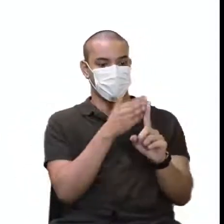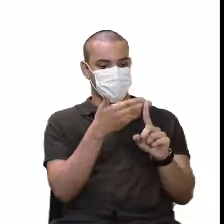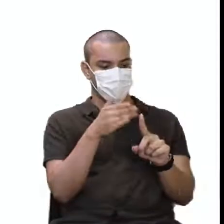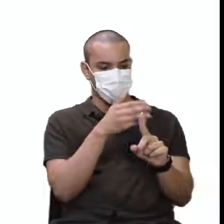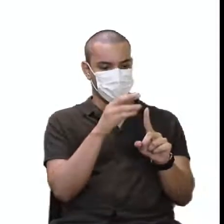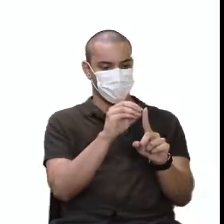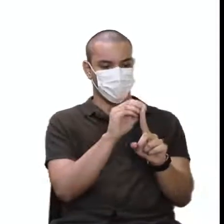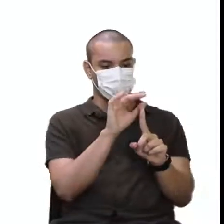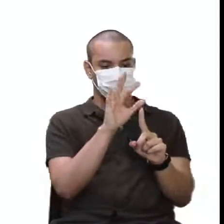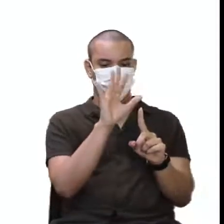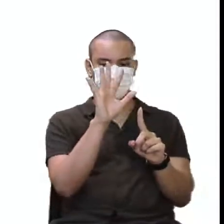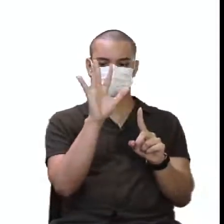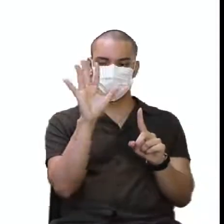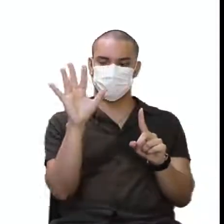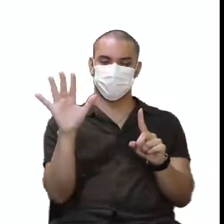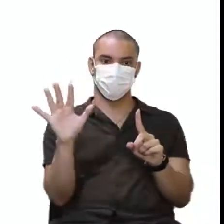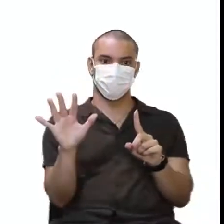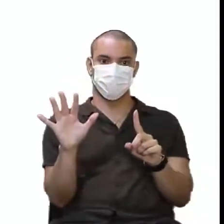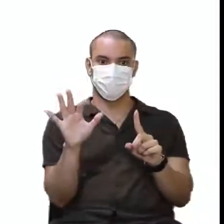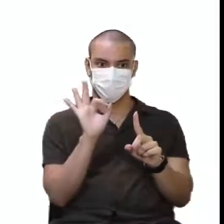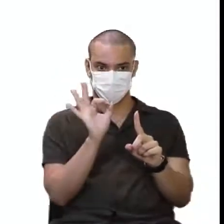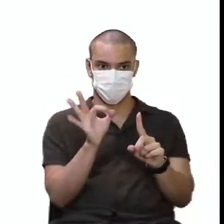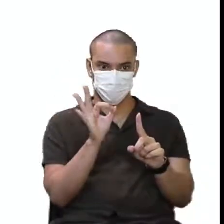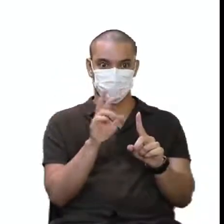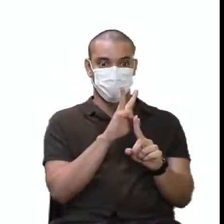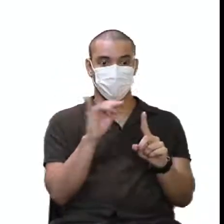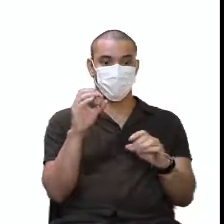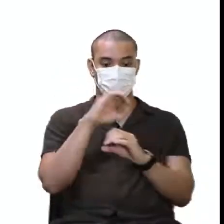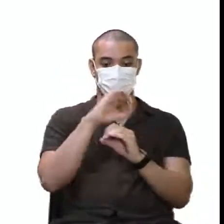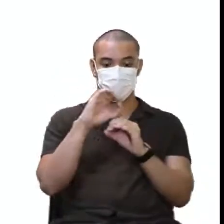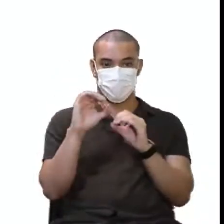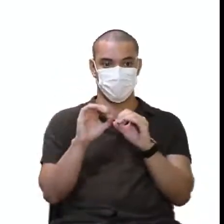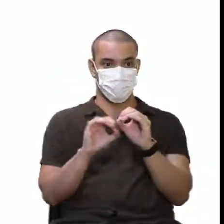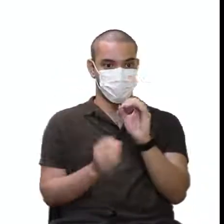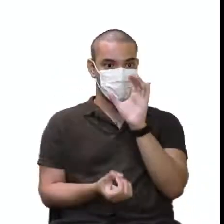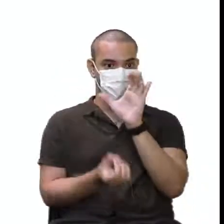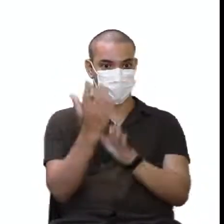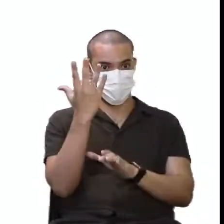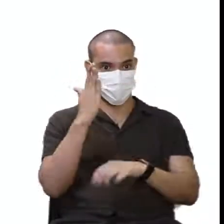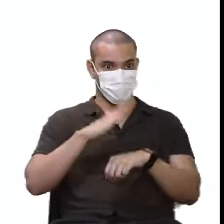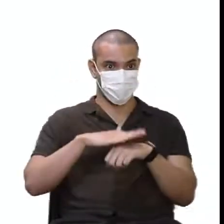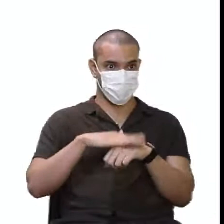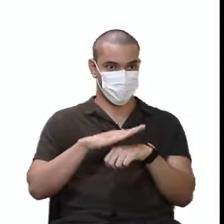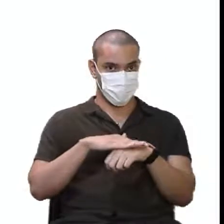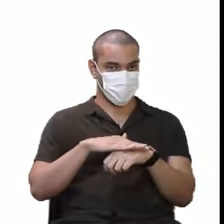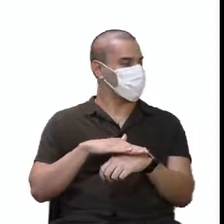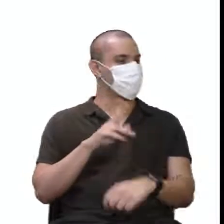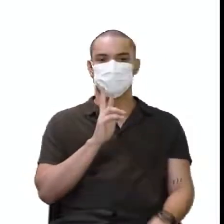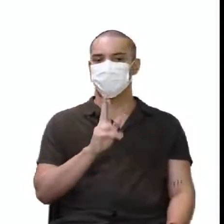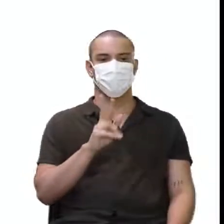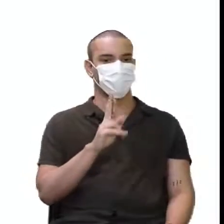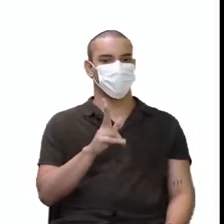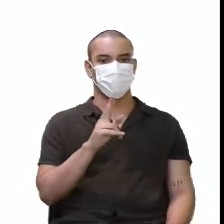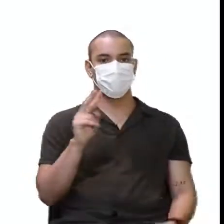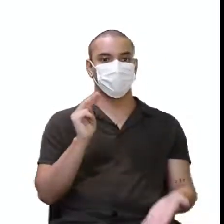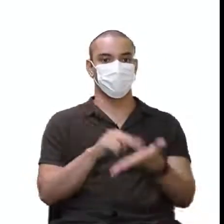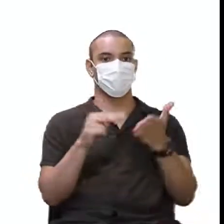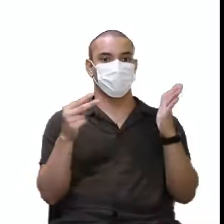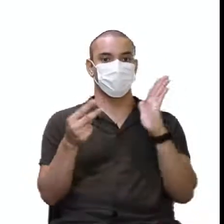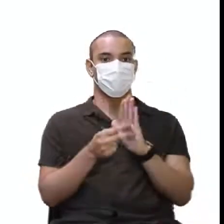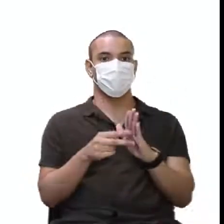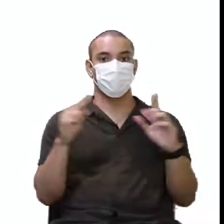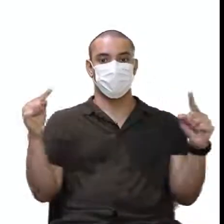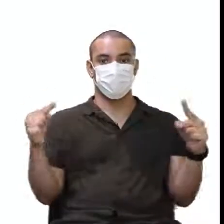do estigma. O que vai acontecer? Essa planta vai ser fecundada. É autofecundação? Não. É